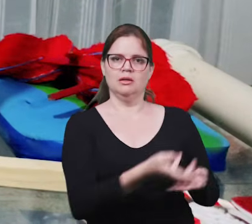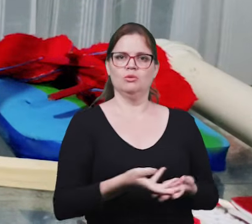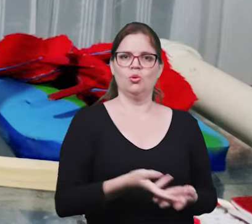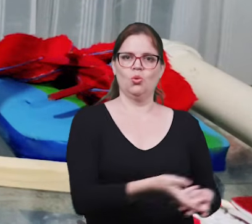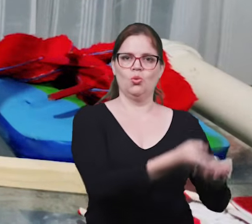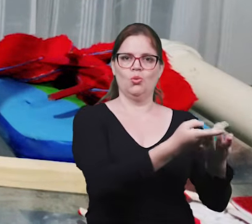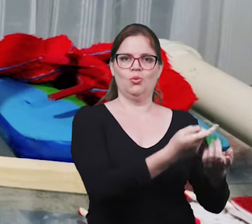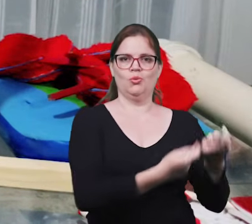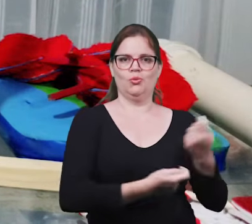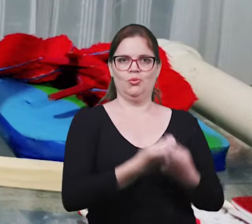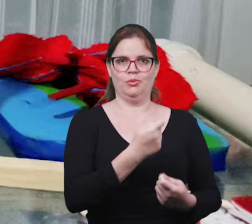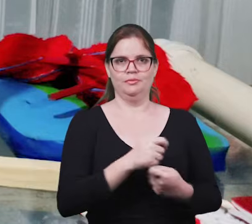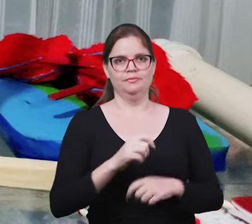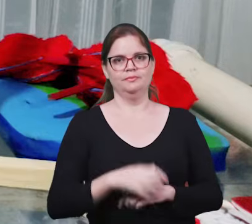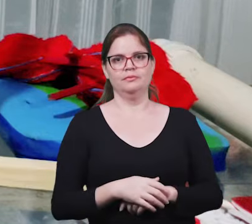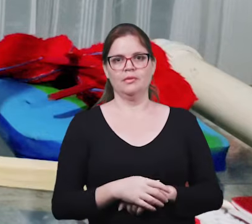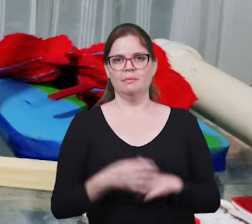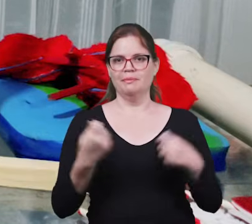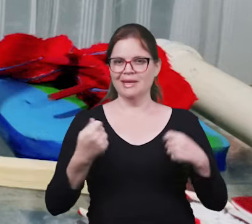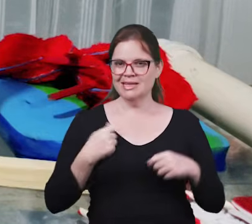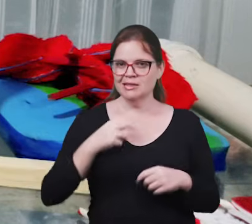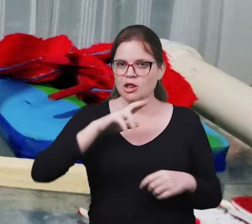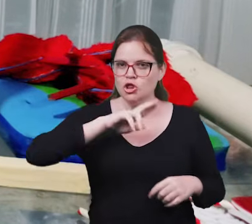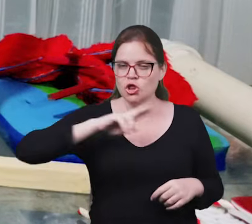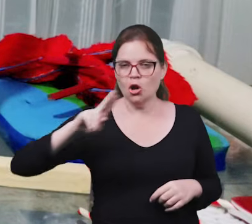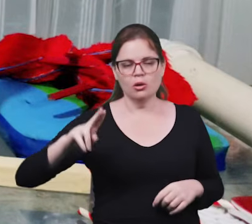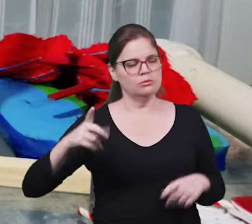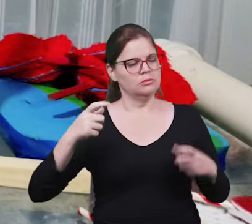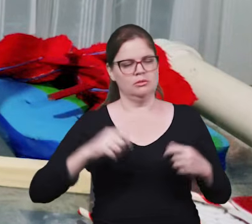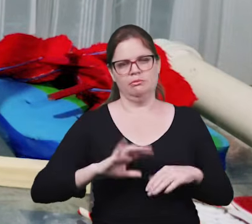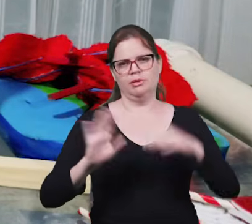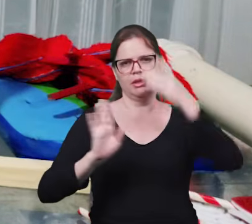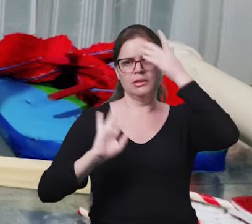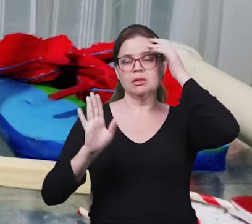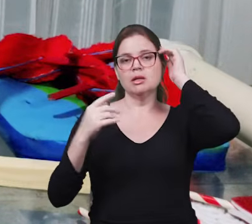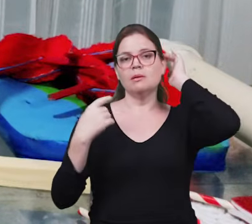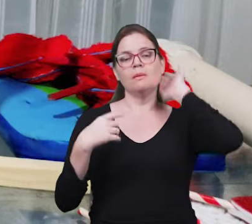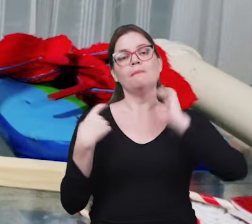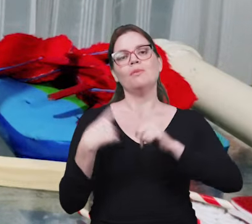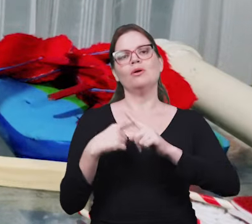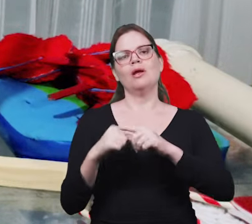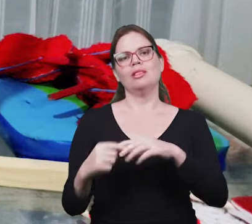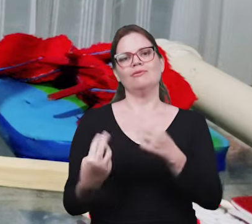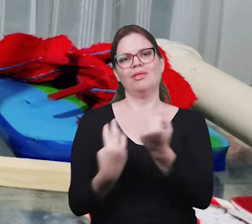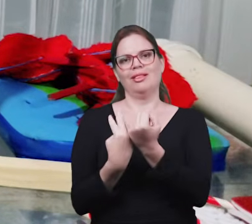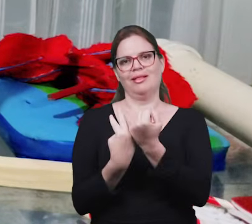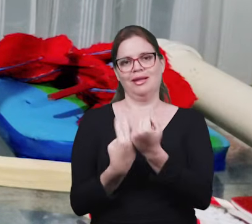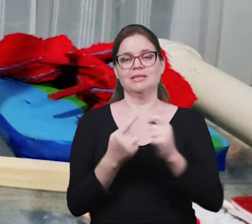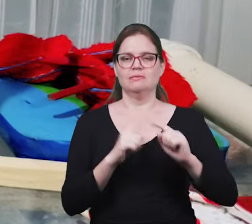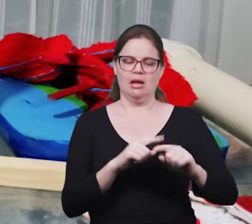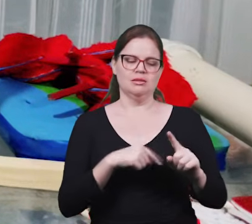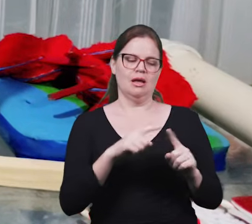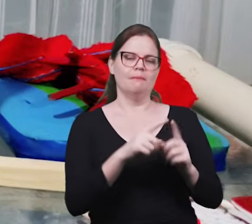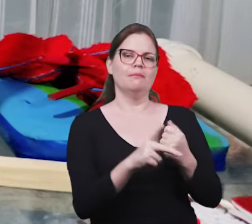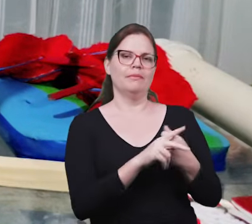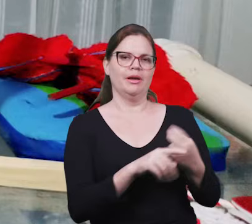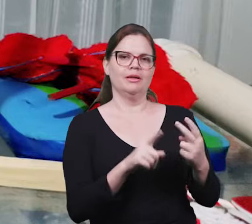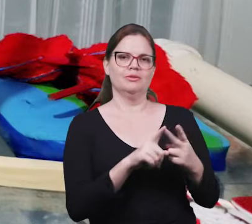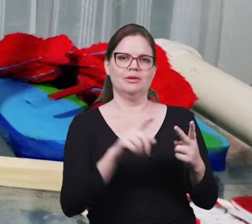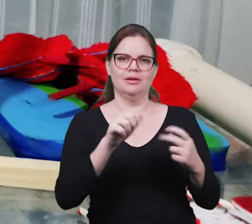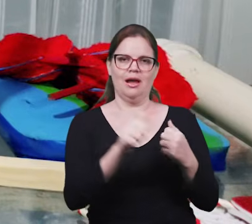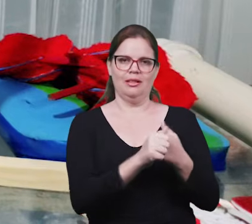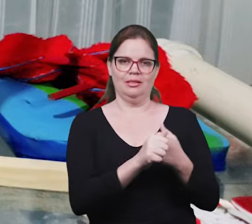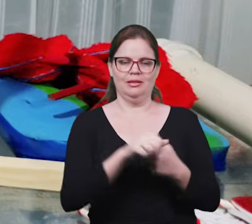3, eu não preciso falar o nome desses servos que foram alcançados, né? Na verdade, era Pedro e André. Inicialmente o